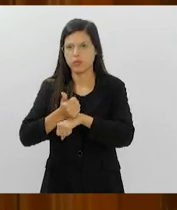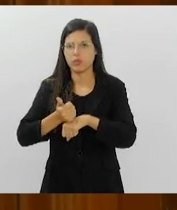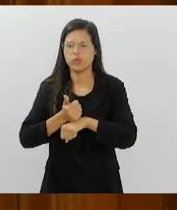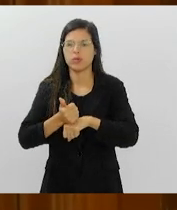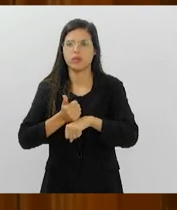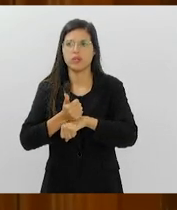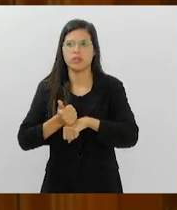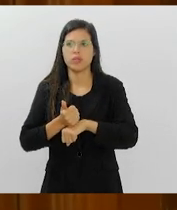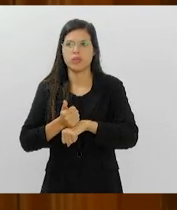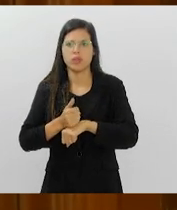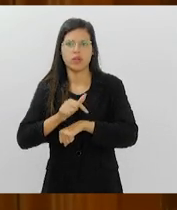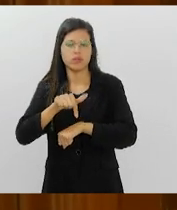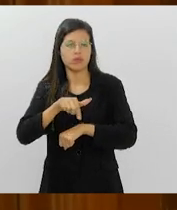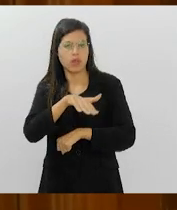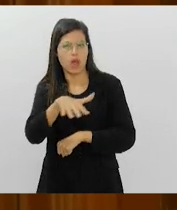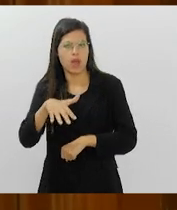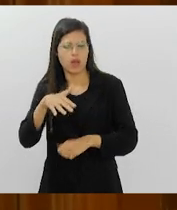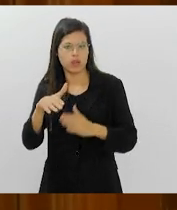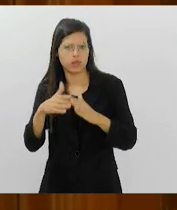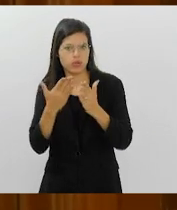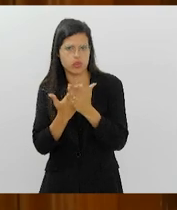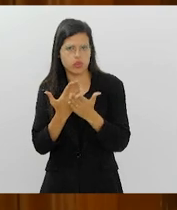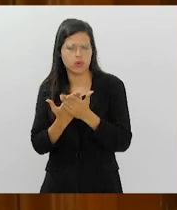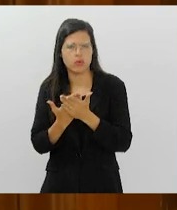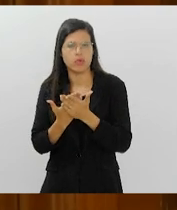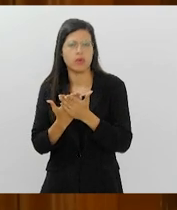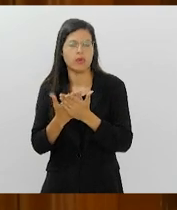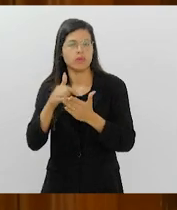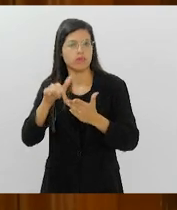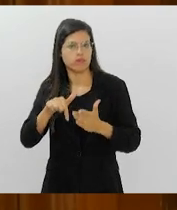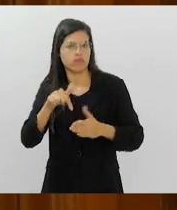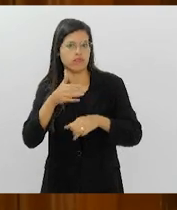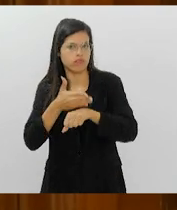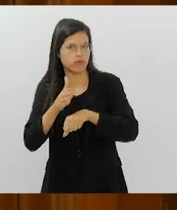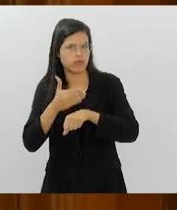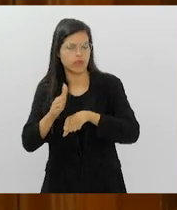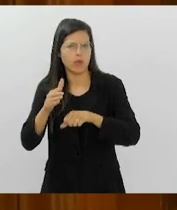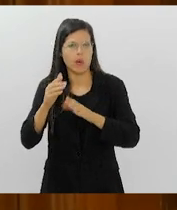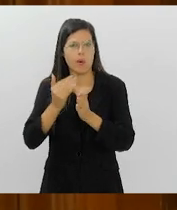do ambiente escolar, né? Essa capacitação ela começa lá em